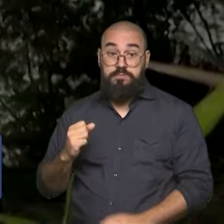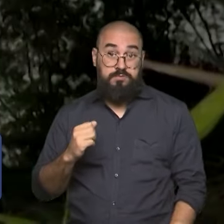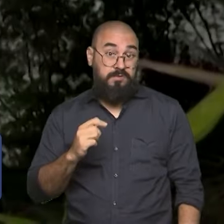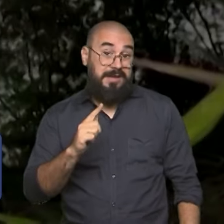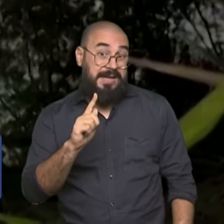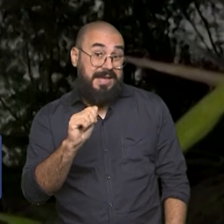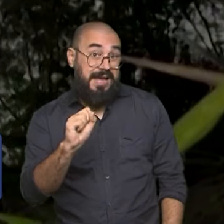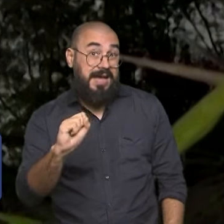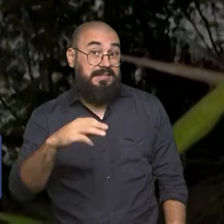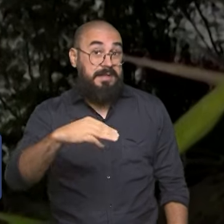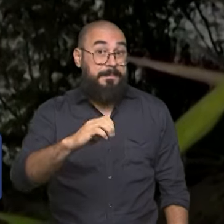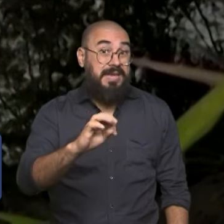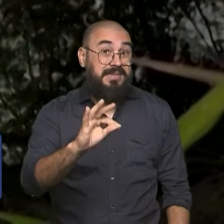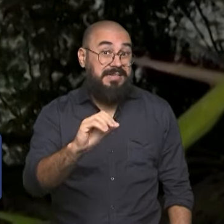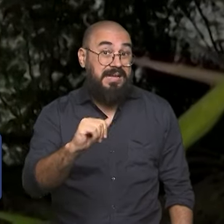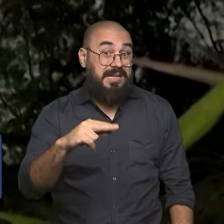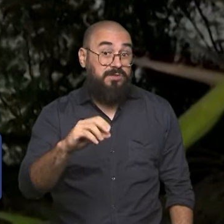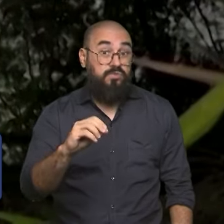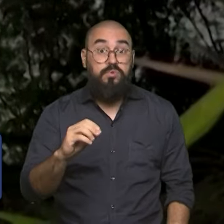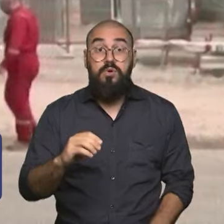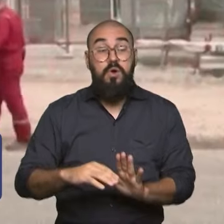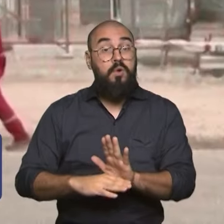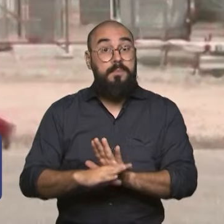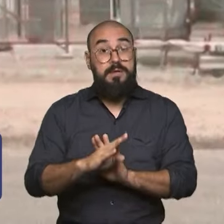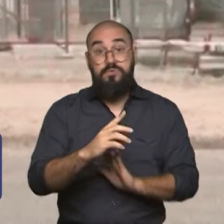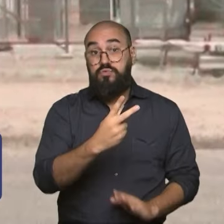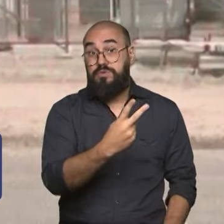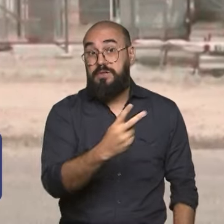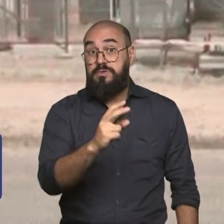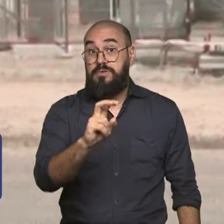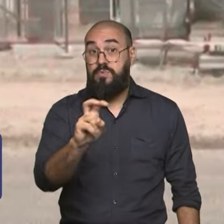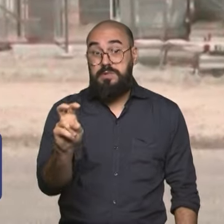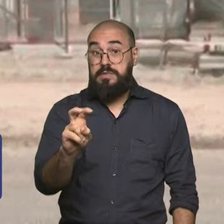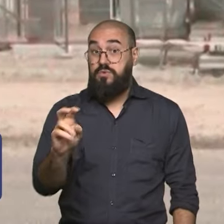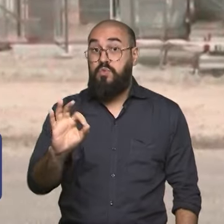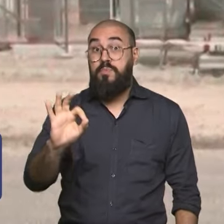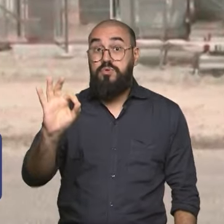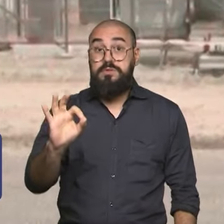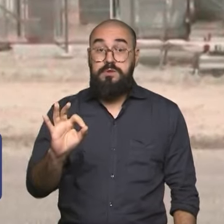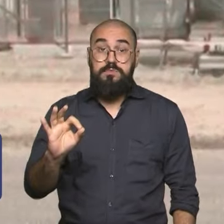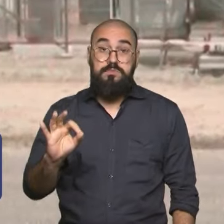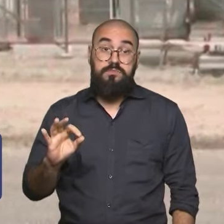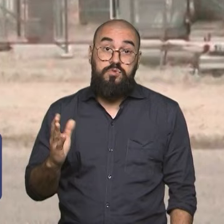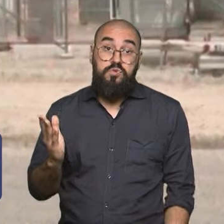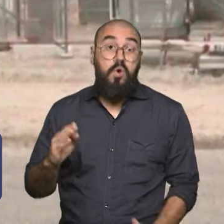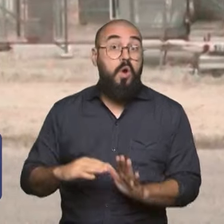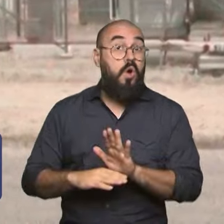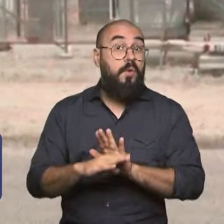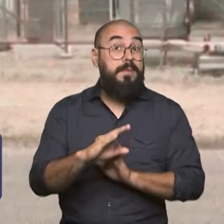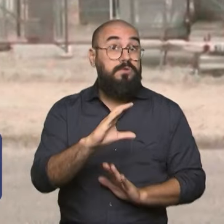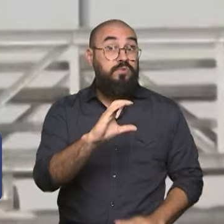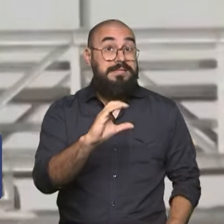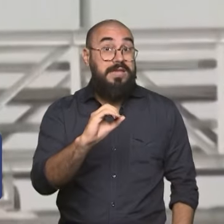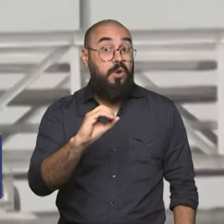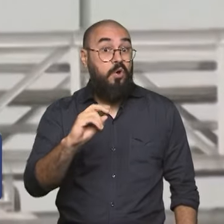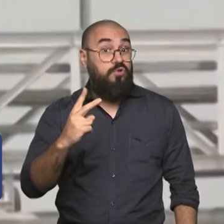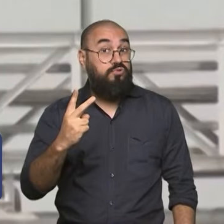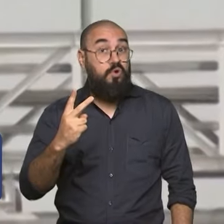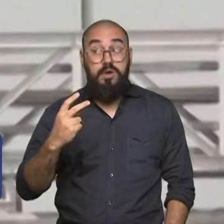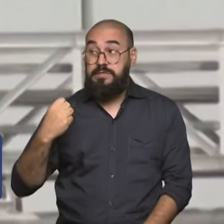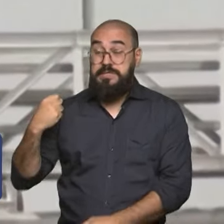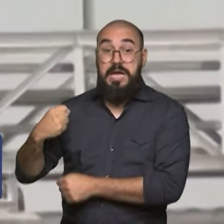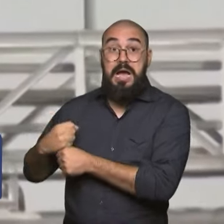um aumento de 25% de acordo com a organização o aumento do o CO2 nos últimos